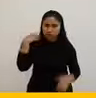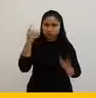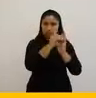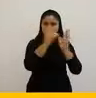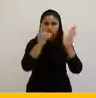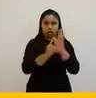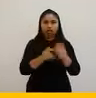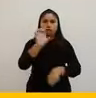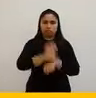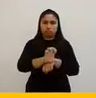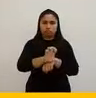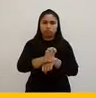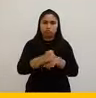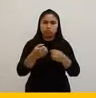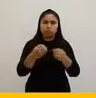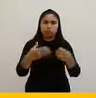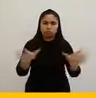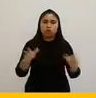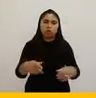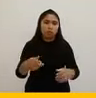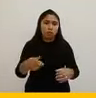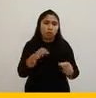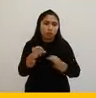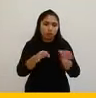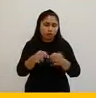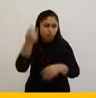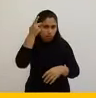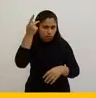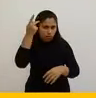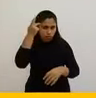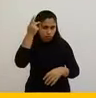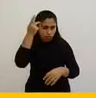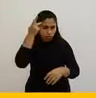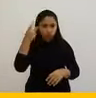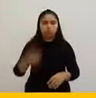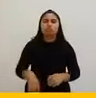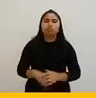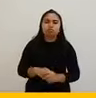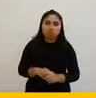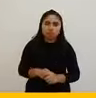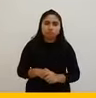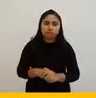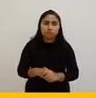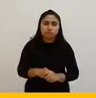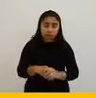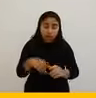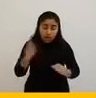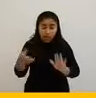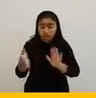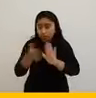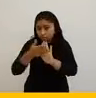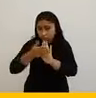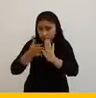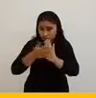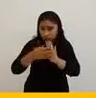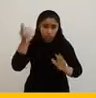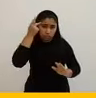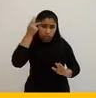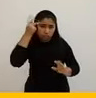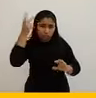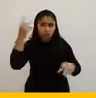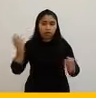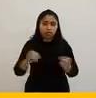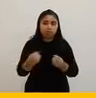que regulamenta o Plano São Paulo. E desta forma, em cima deste plano, que deve ter